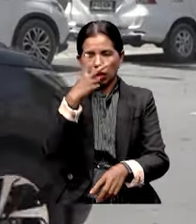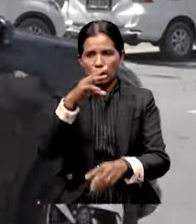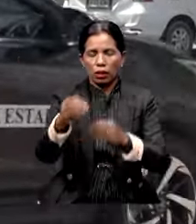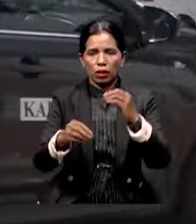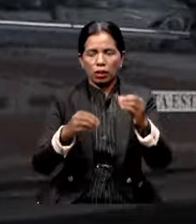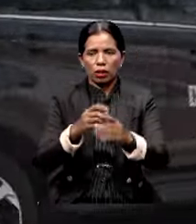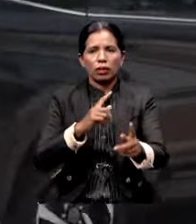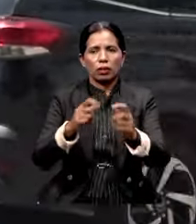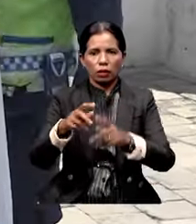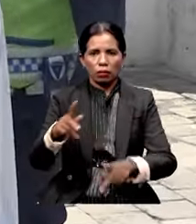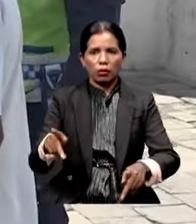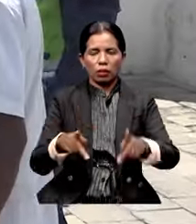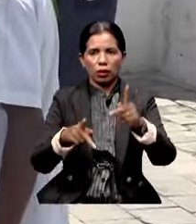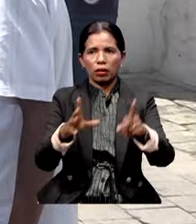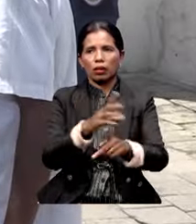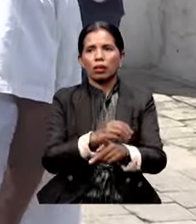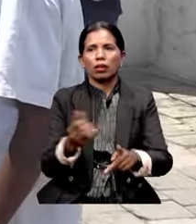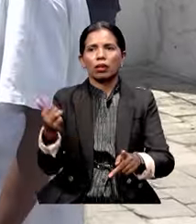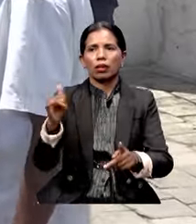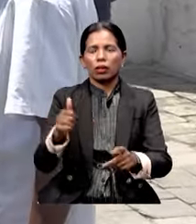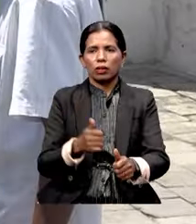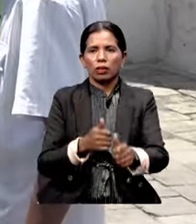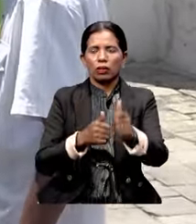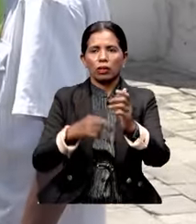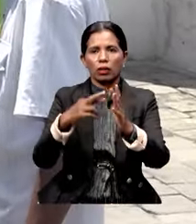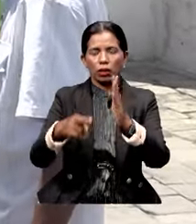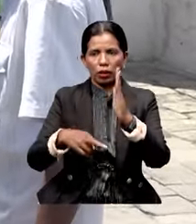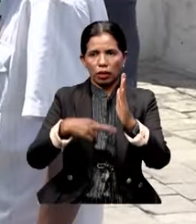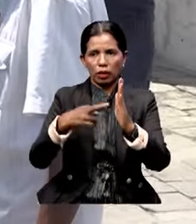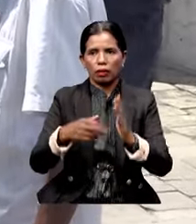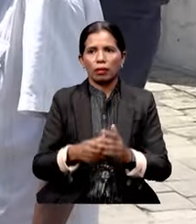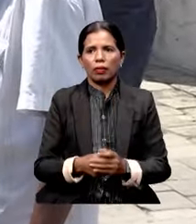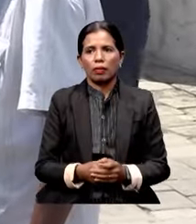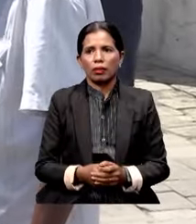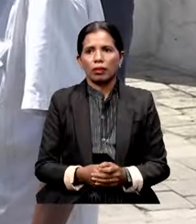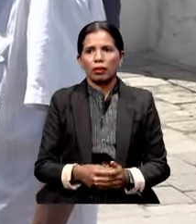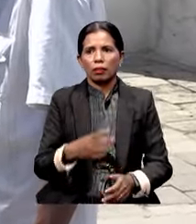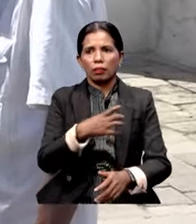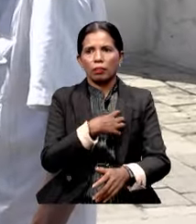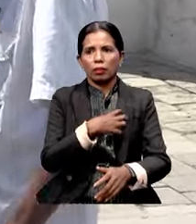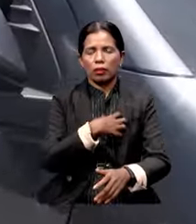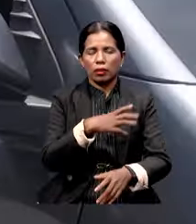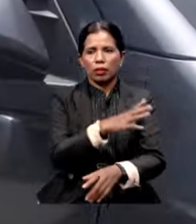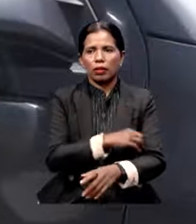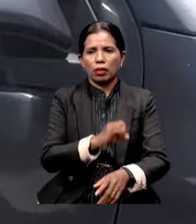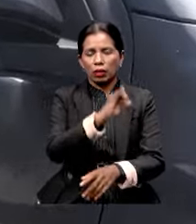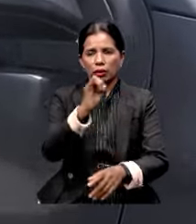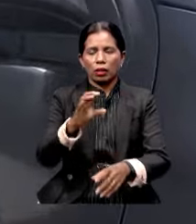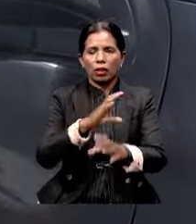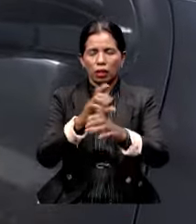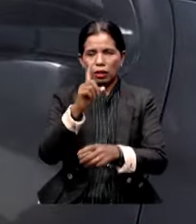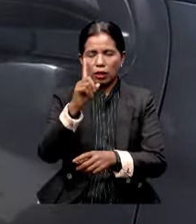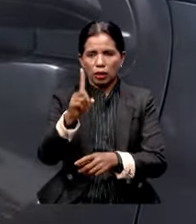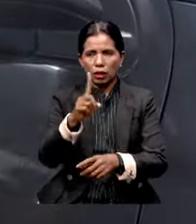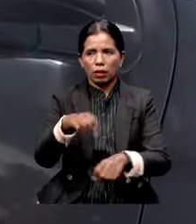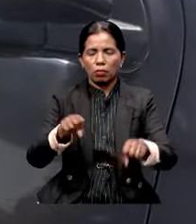movimento transporte público no privado Cirato, cumpre sinais de trânsito. E a operação, né, Polícia Trânsito, identifica carreta ida